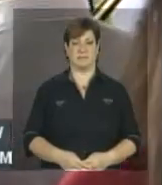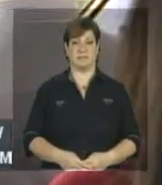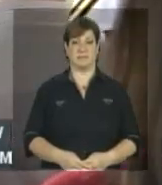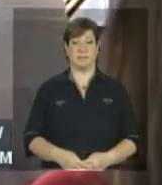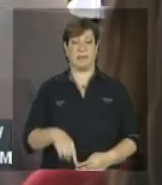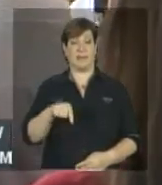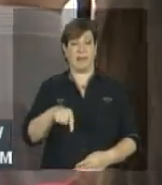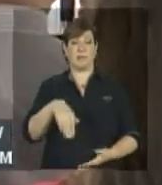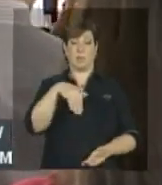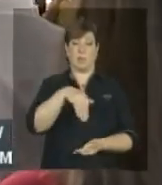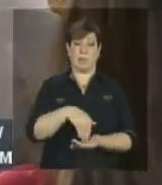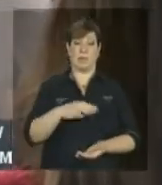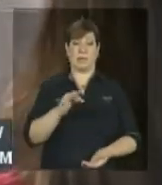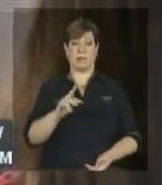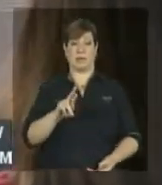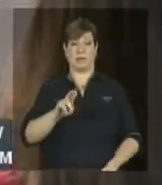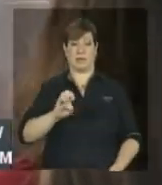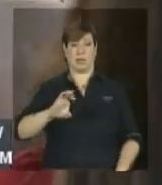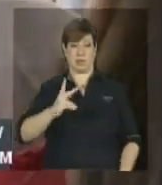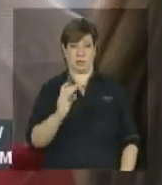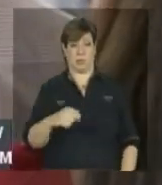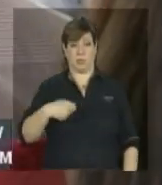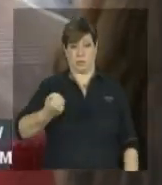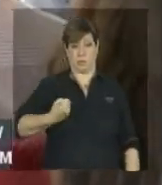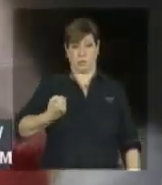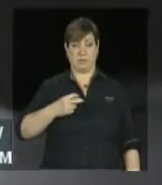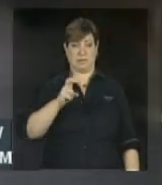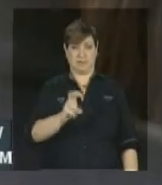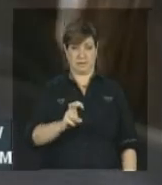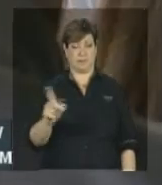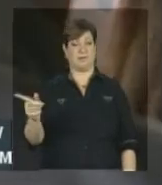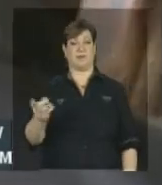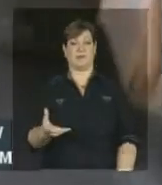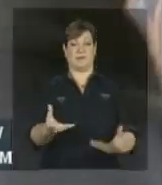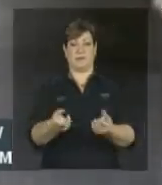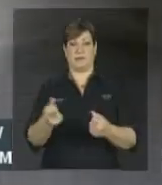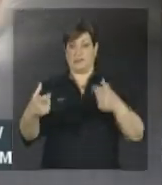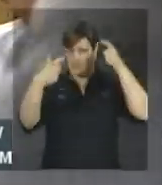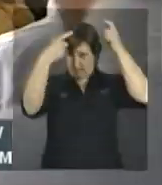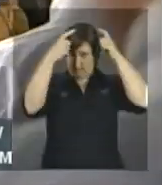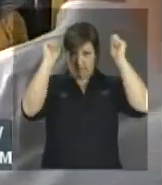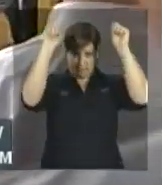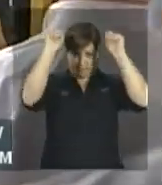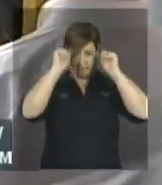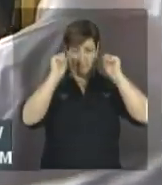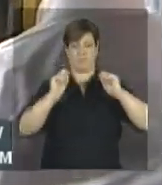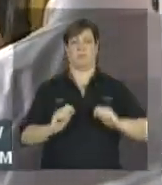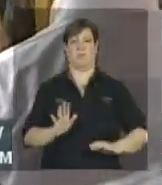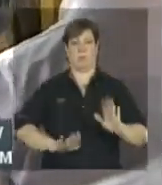Esse último trecho, o trecho 5, recebe aí o capacete para iniciar a visita.